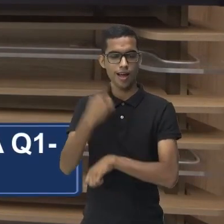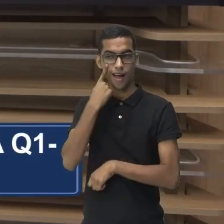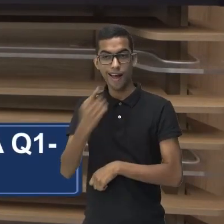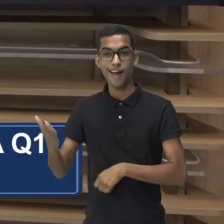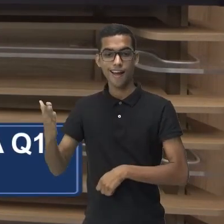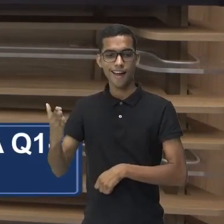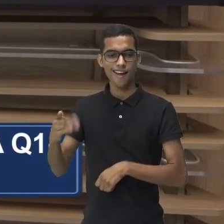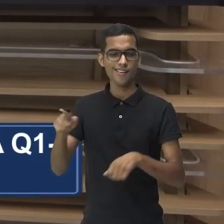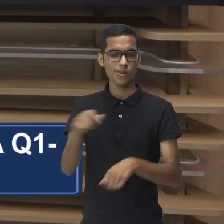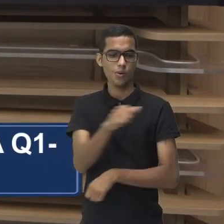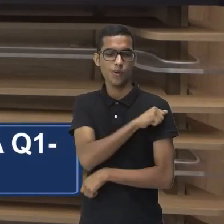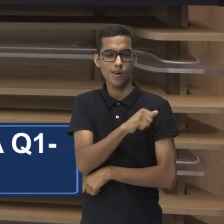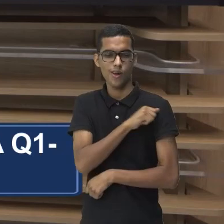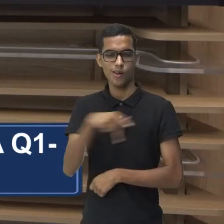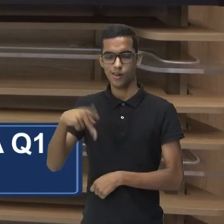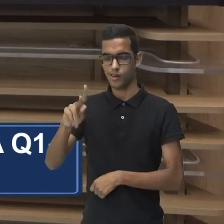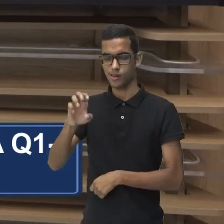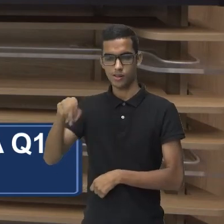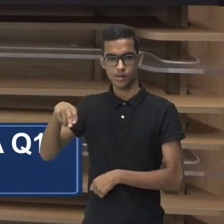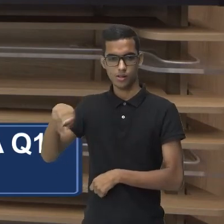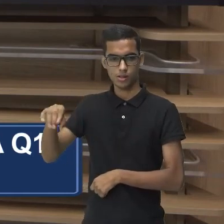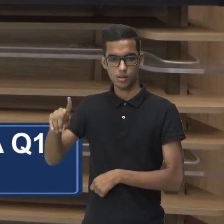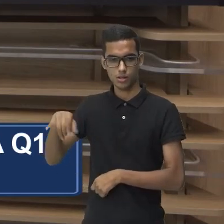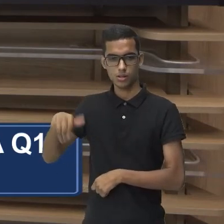Olha só, o Kennedy da escola